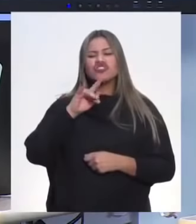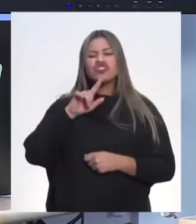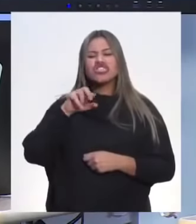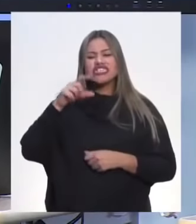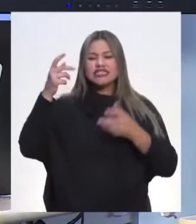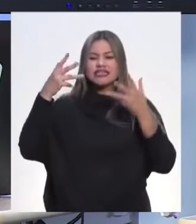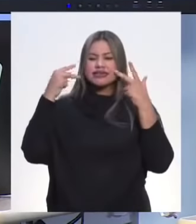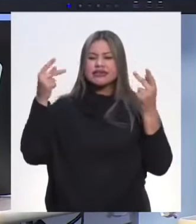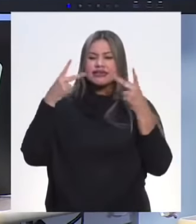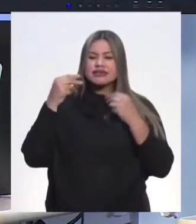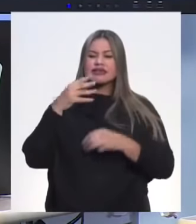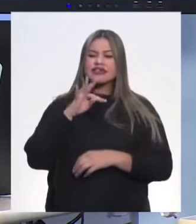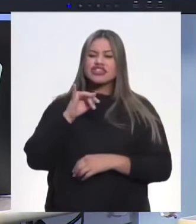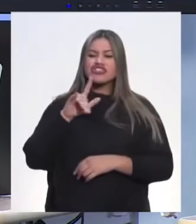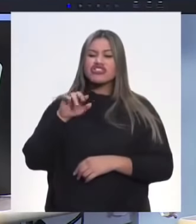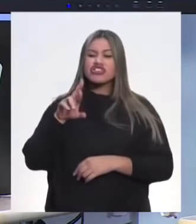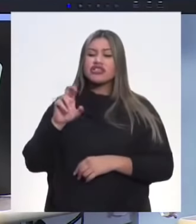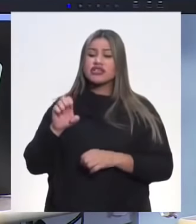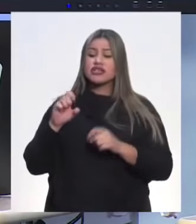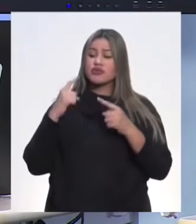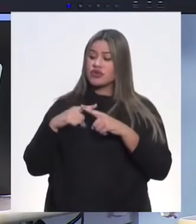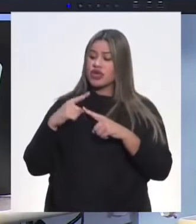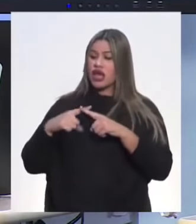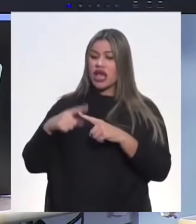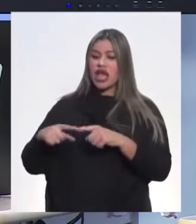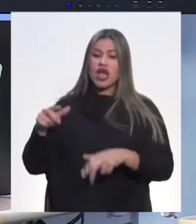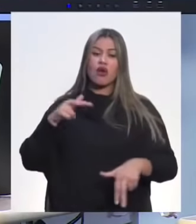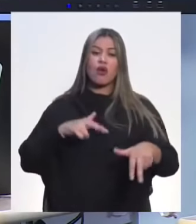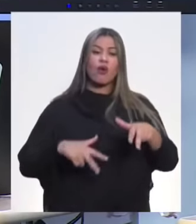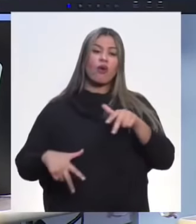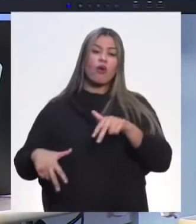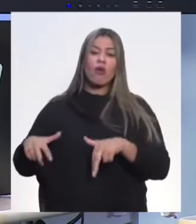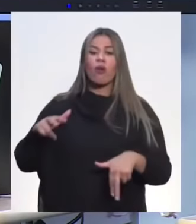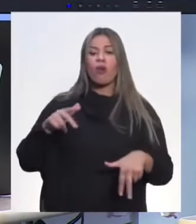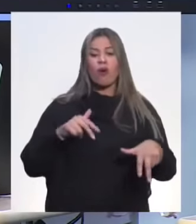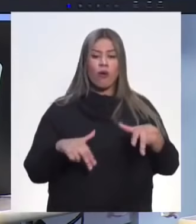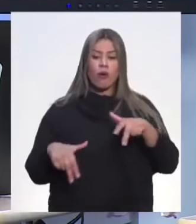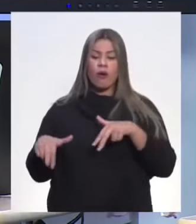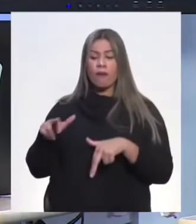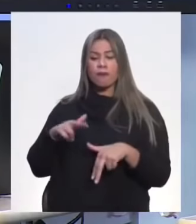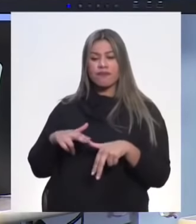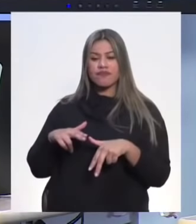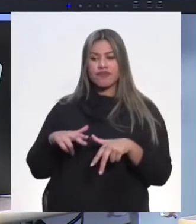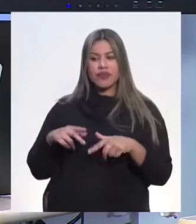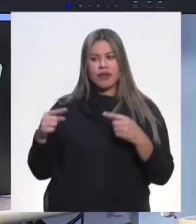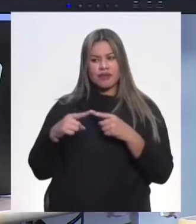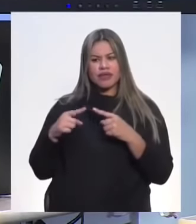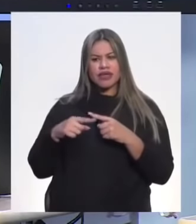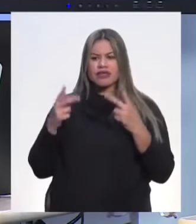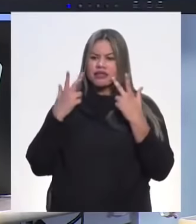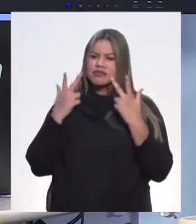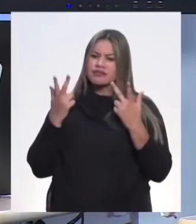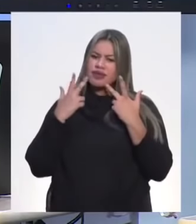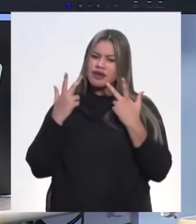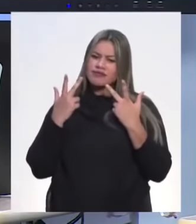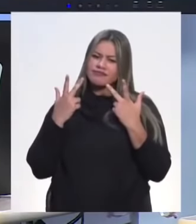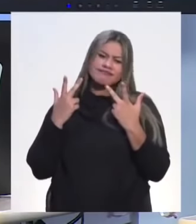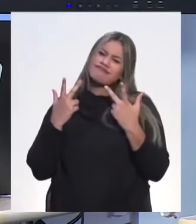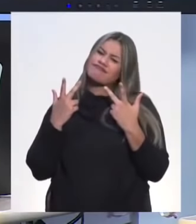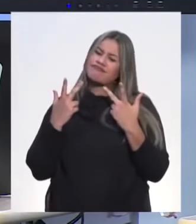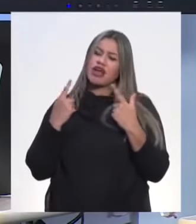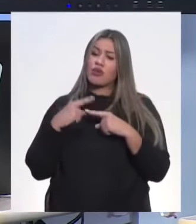aí tem o ops. Por quê? Ele está tão à vontade assim, Andréia? É o ambiente realmente natural dele? Já não é mais. Já não é mais,